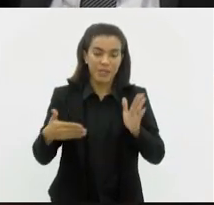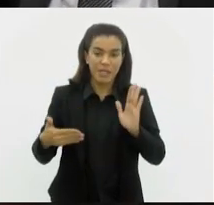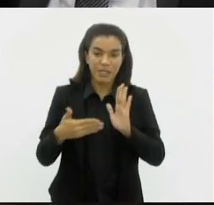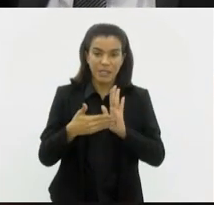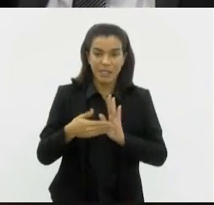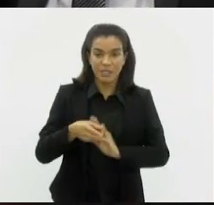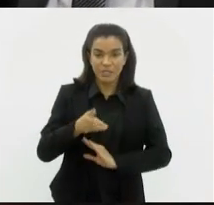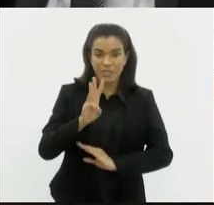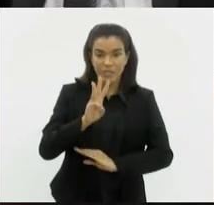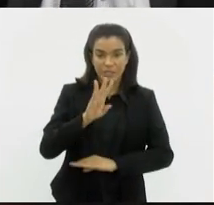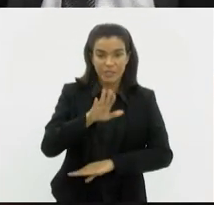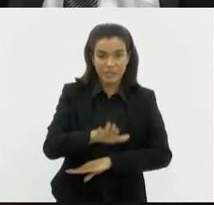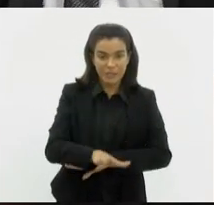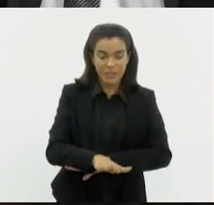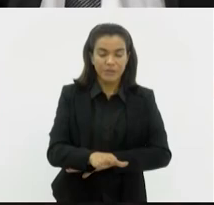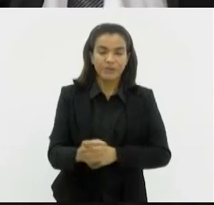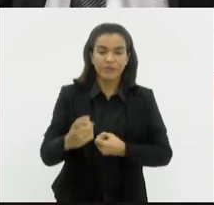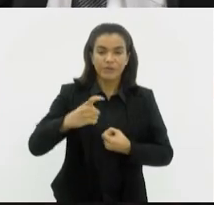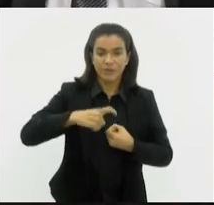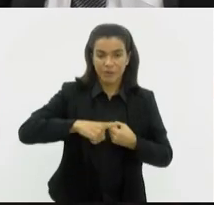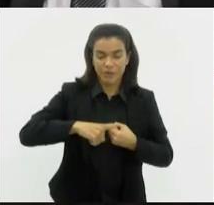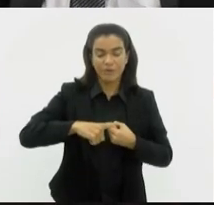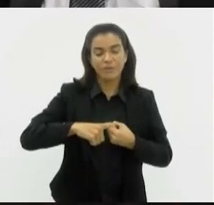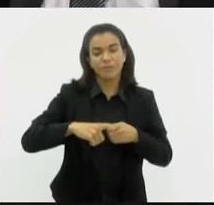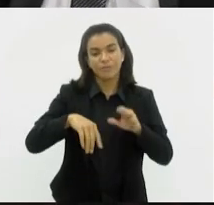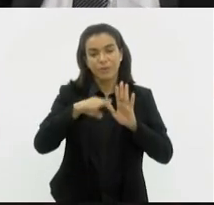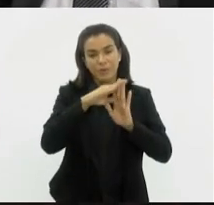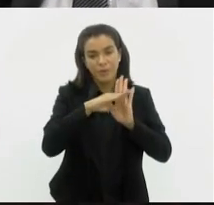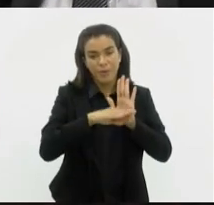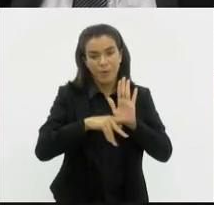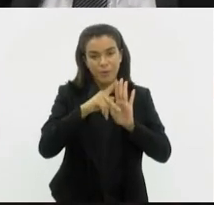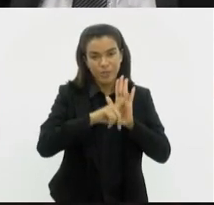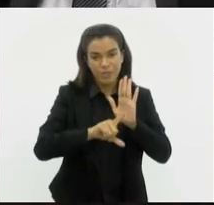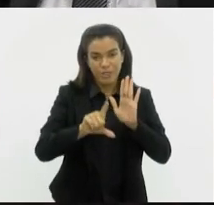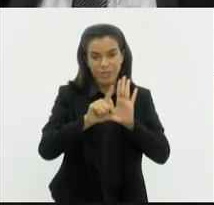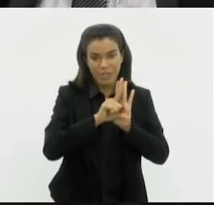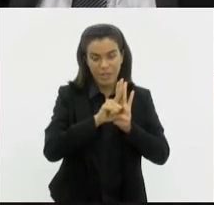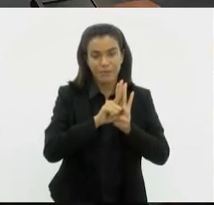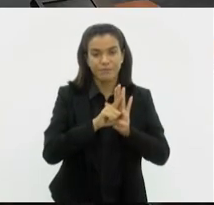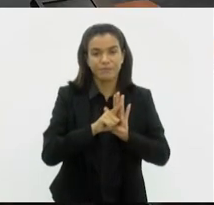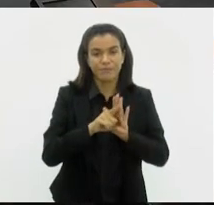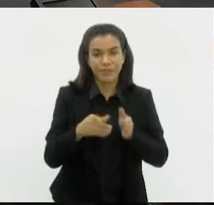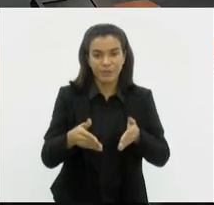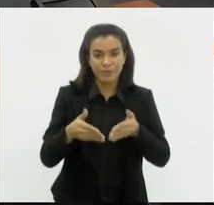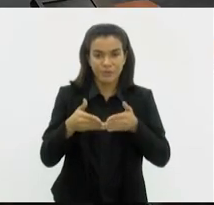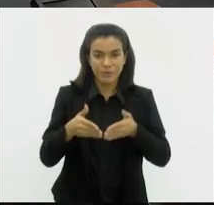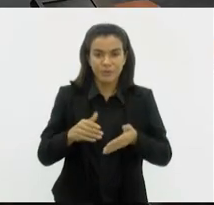15 horas, quando retornaremos com a ordem do dia. Está suspensa a sessão.